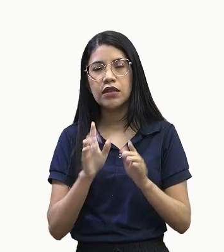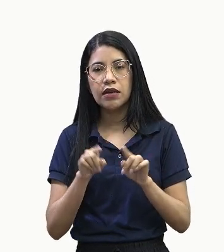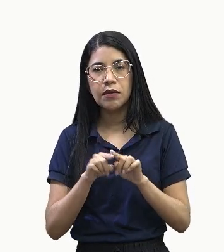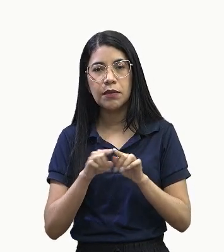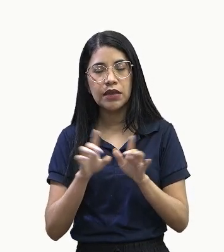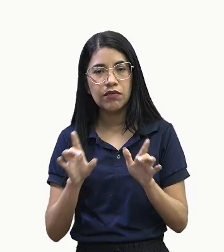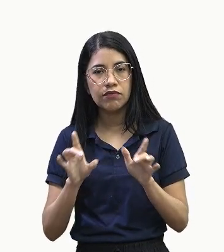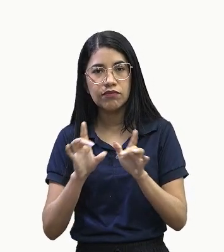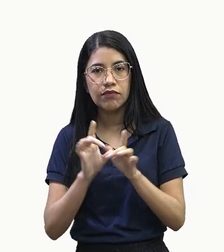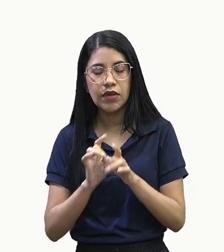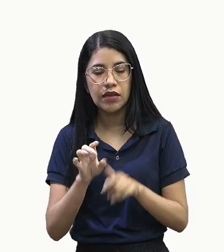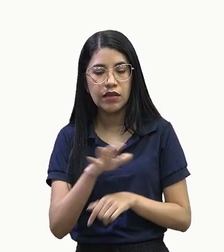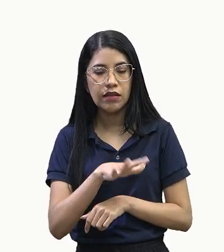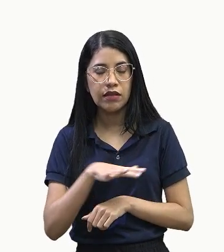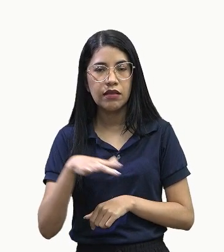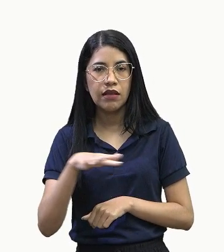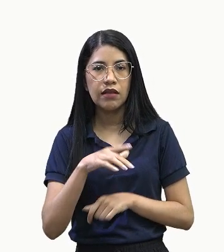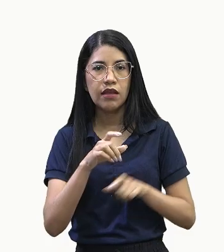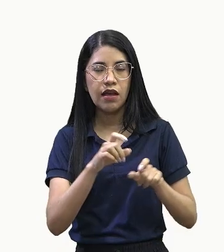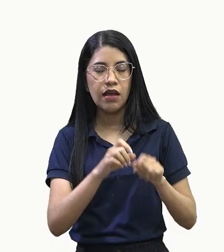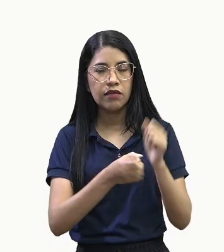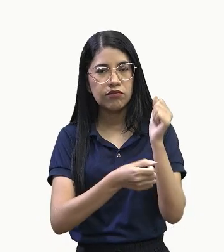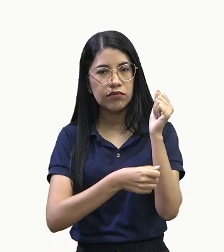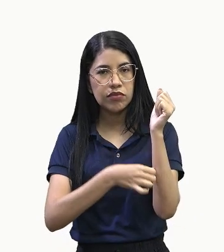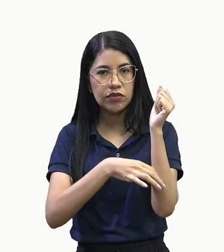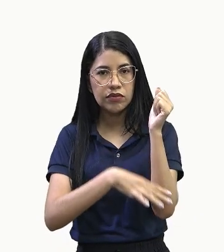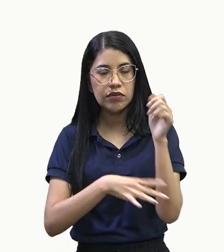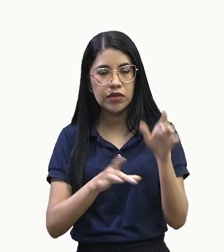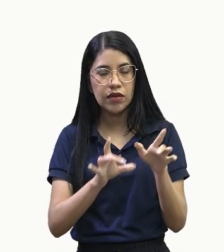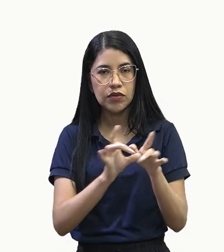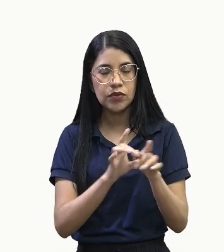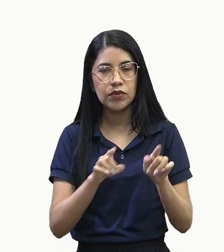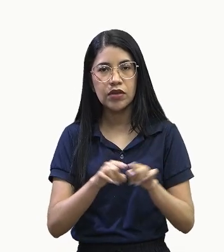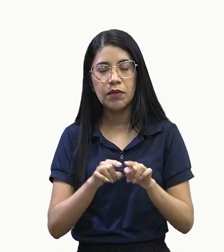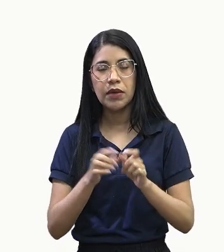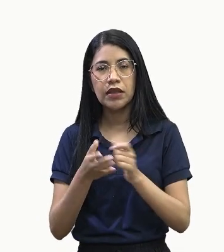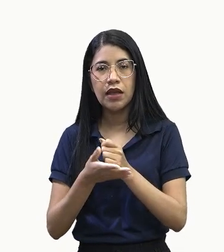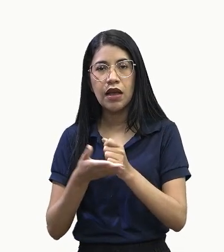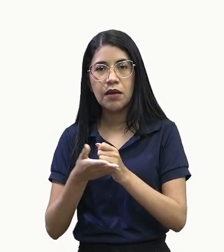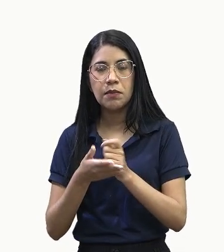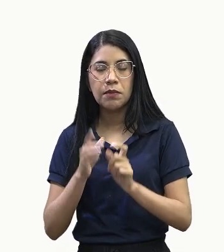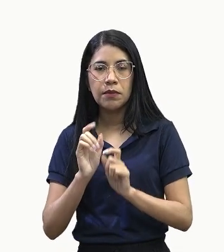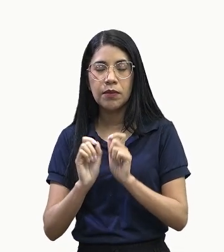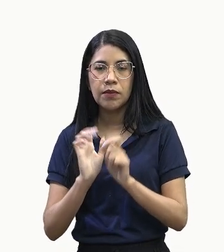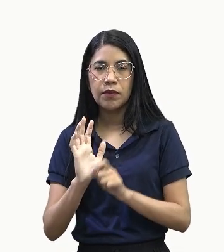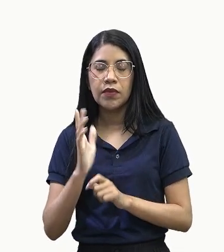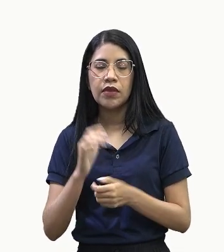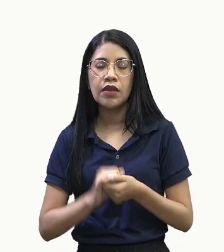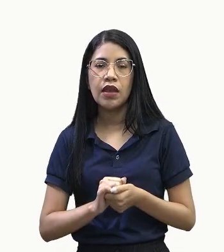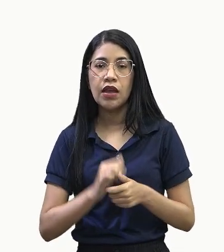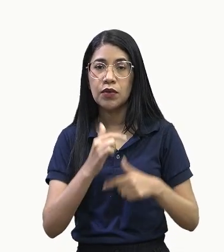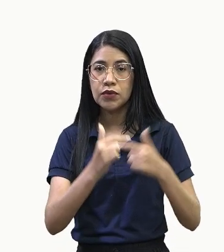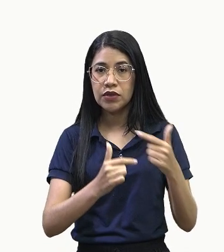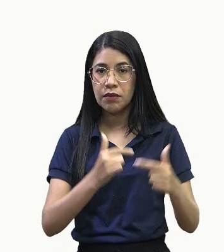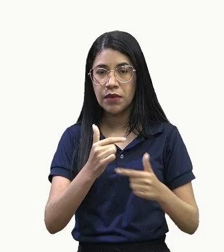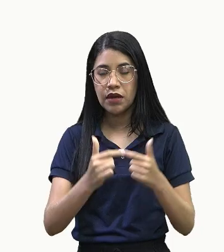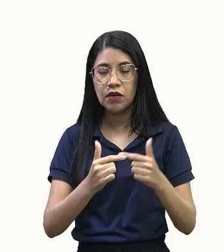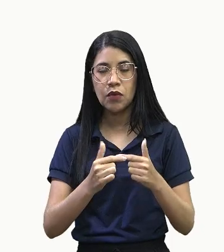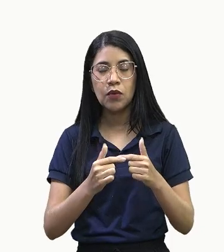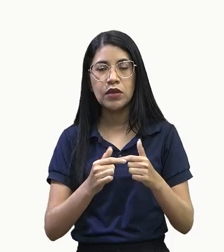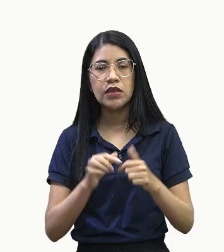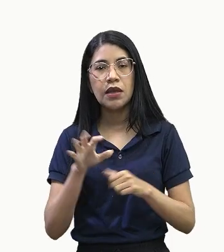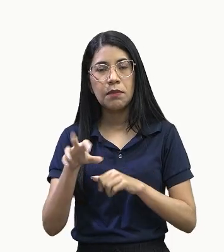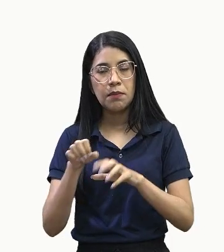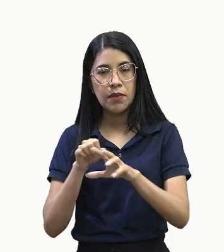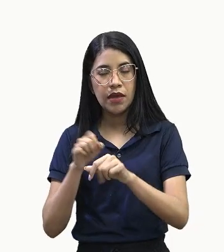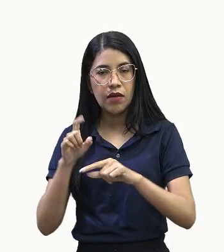diretamente nos seringais. E na base de todo esse processo estava basicamente o seringueiro, que pegava a mercadoria